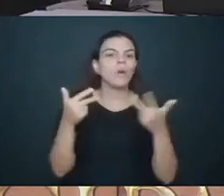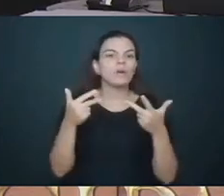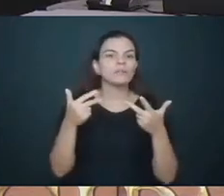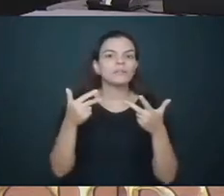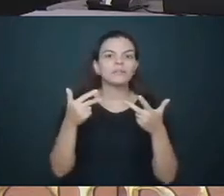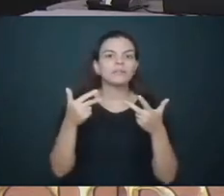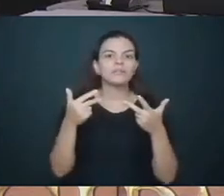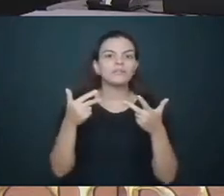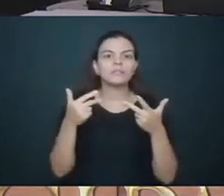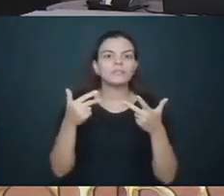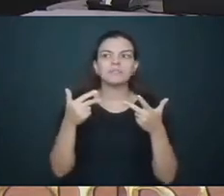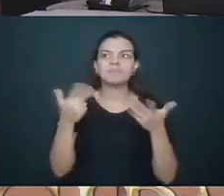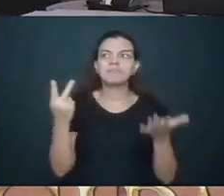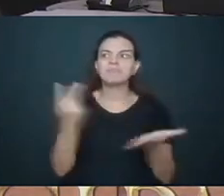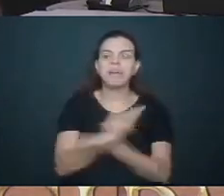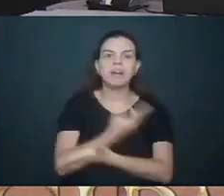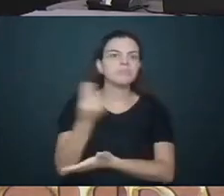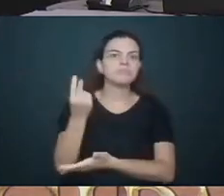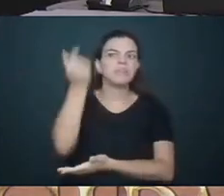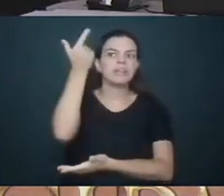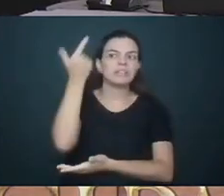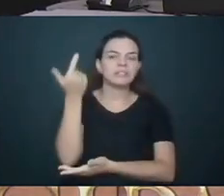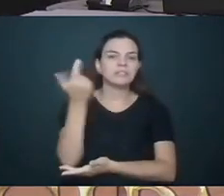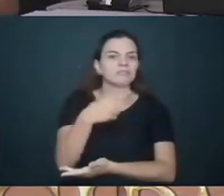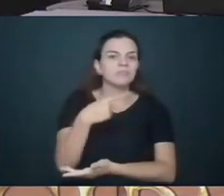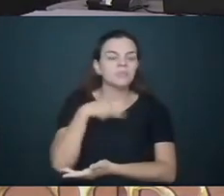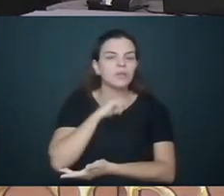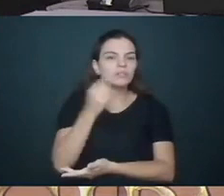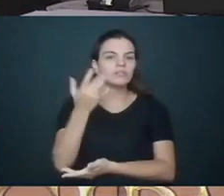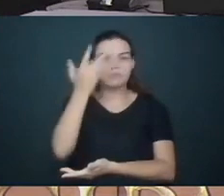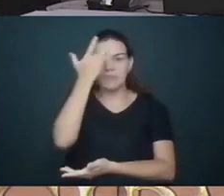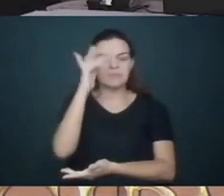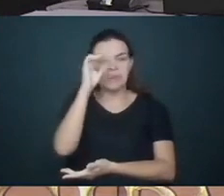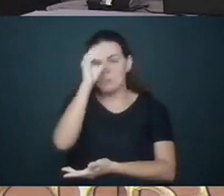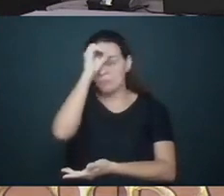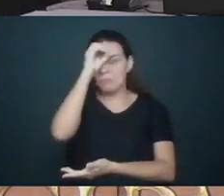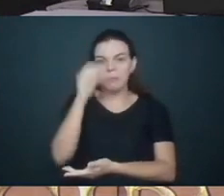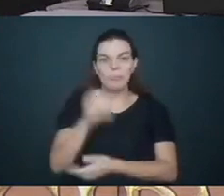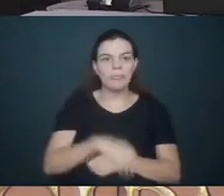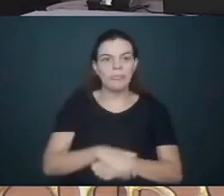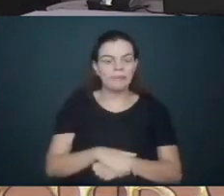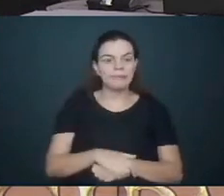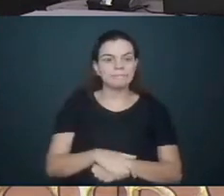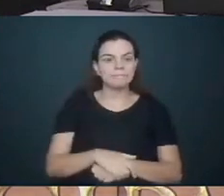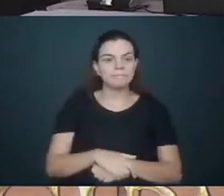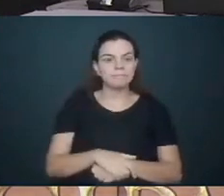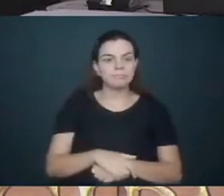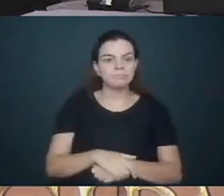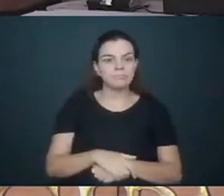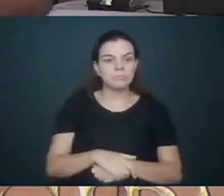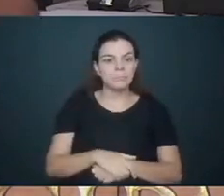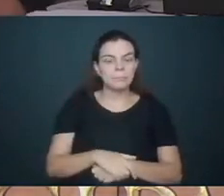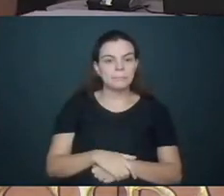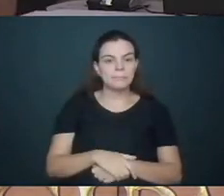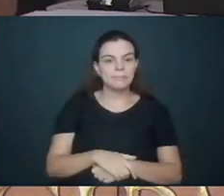mas acontece. Garanto a vocês, porque eu ter aquilo lá impressiona qualquer um. Aí do lado de casa, eu da janela consigo